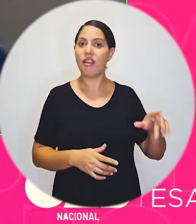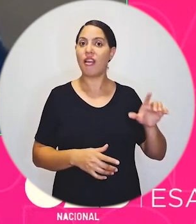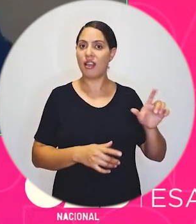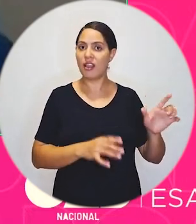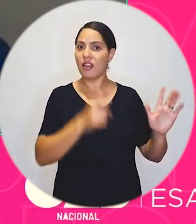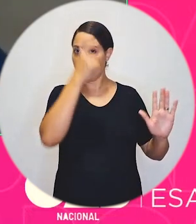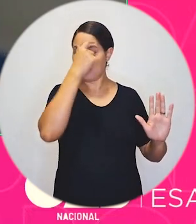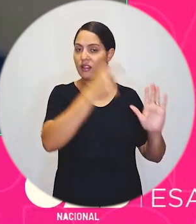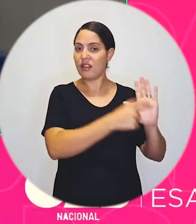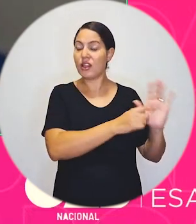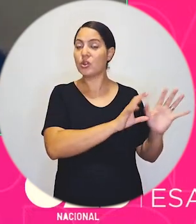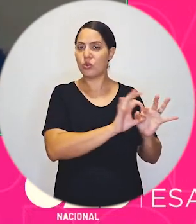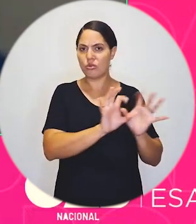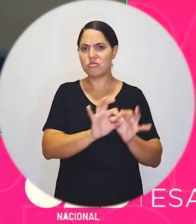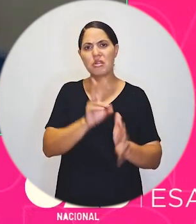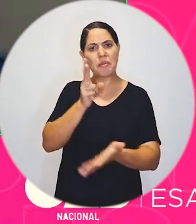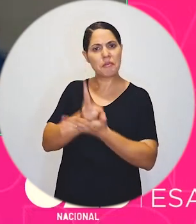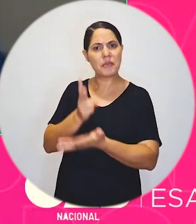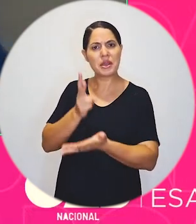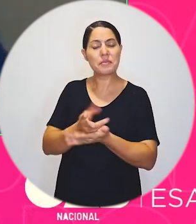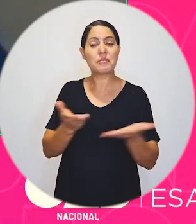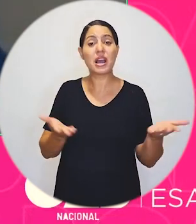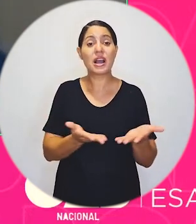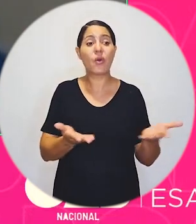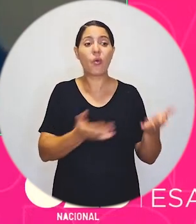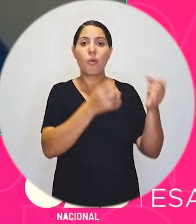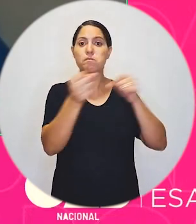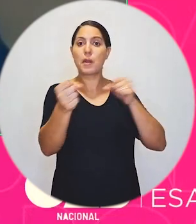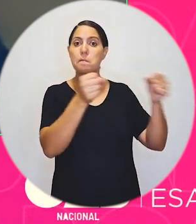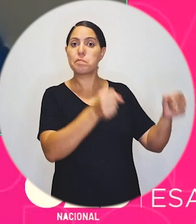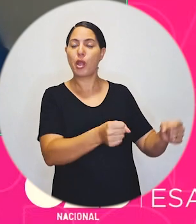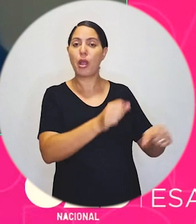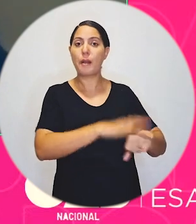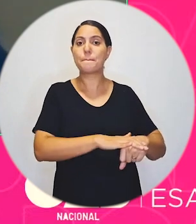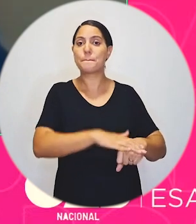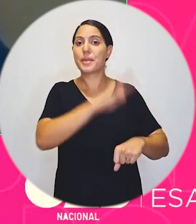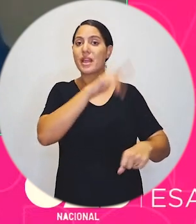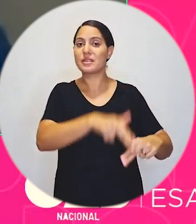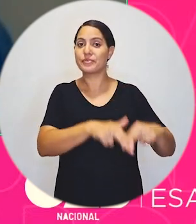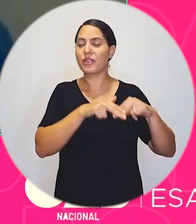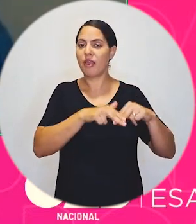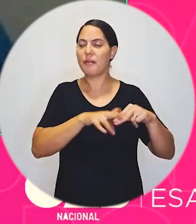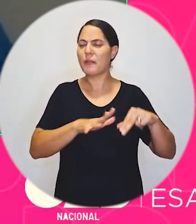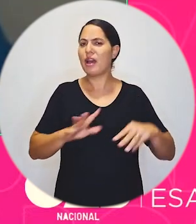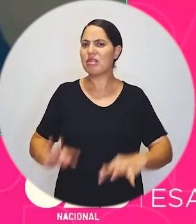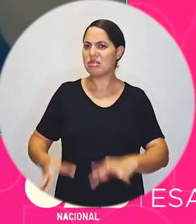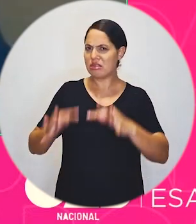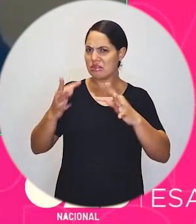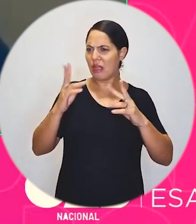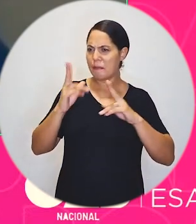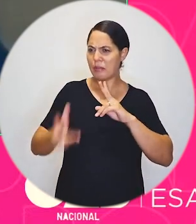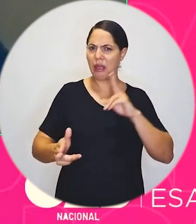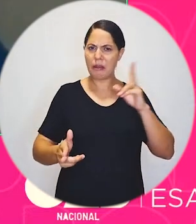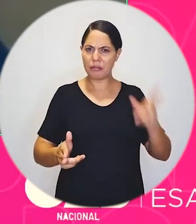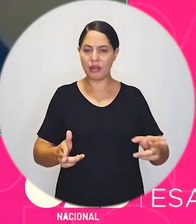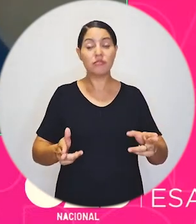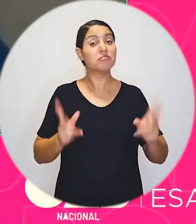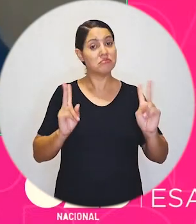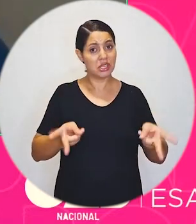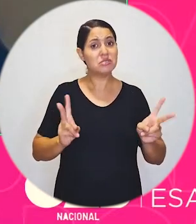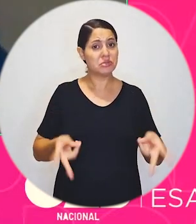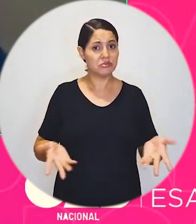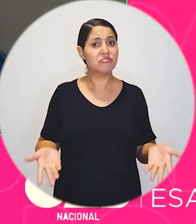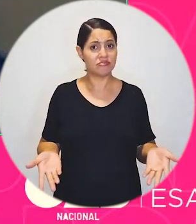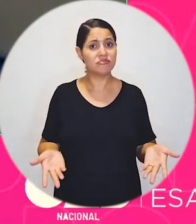isso, mas com um poder muito maior, uma potencialidade muito maior. Mas a tecnologia é a mesma coisa que é